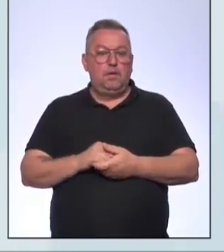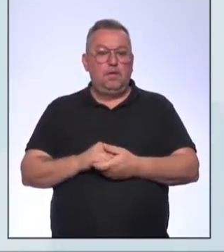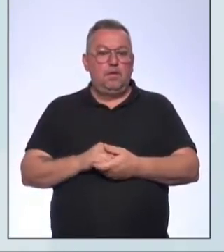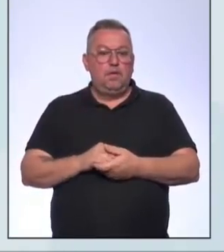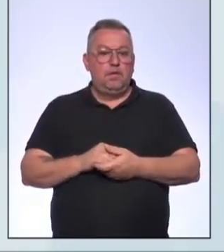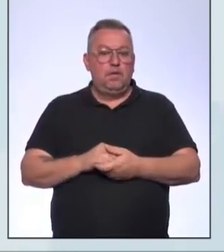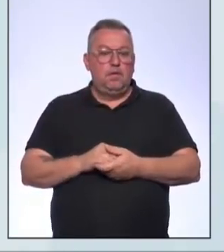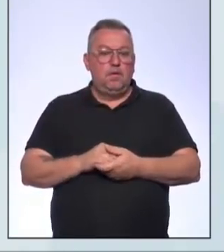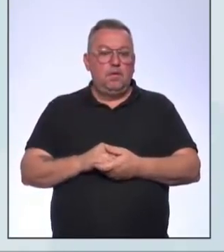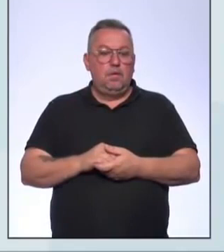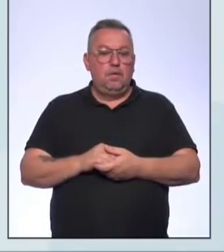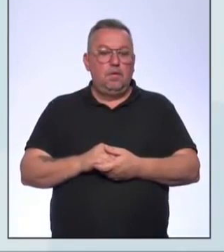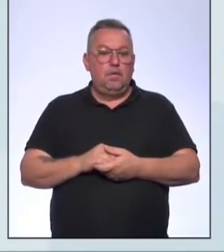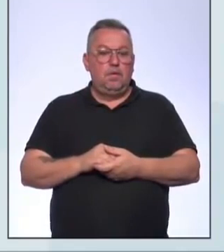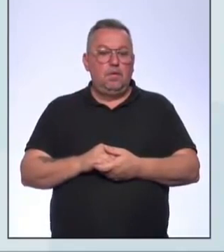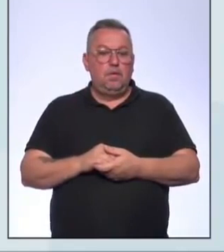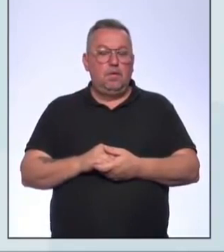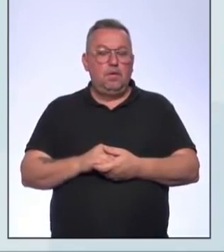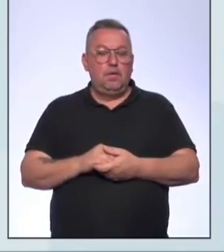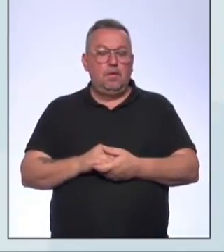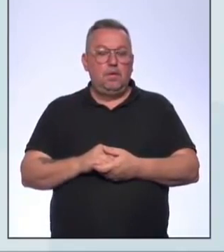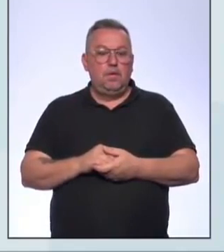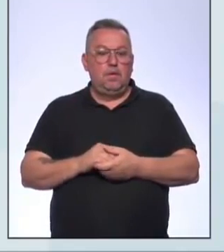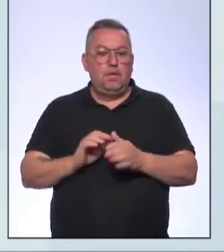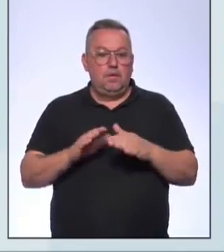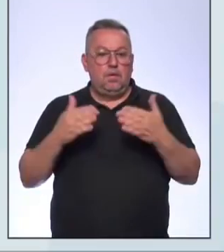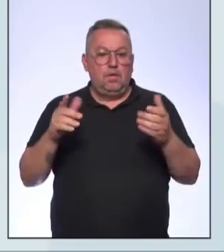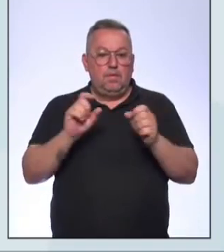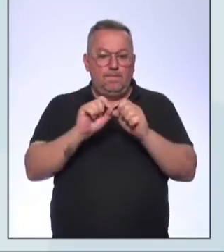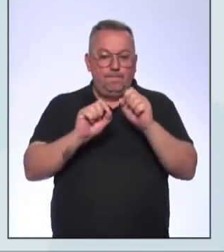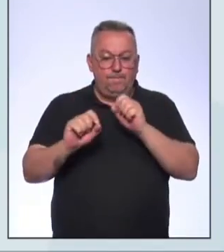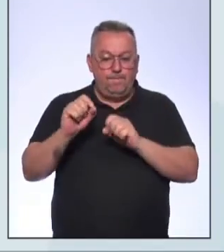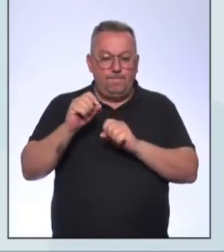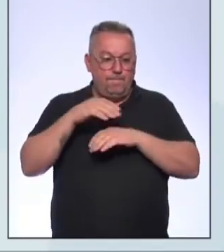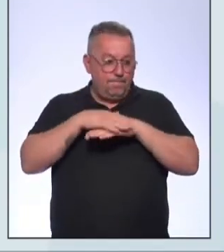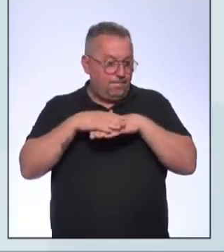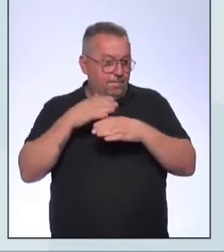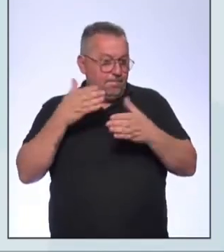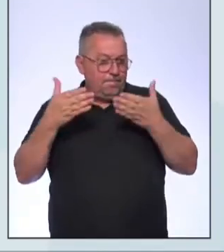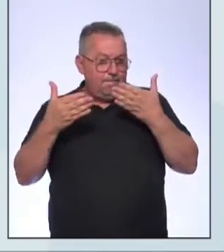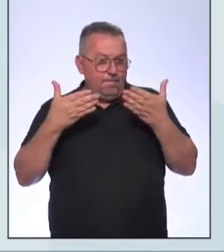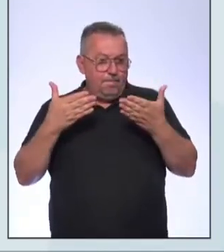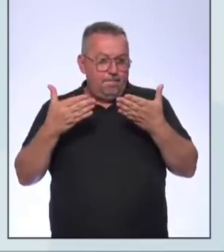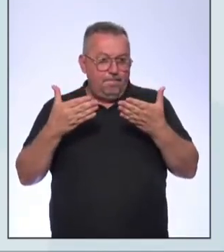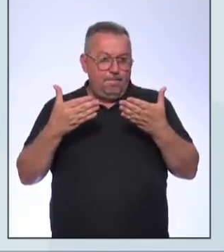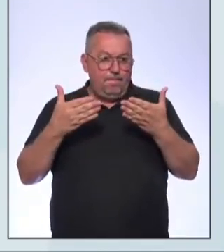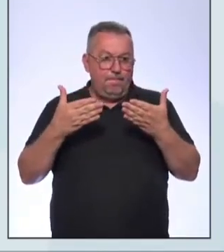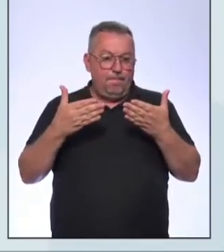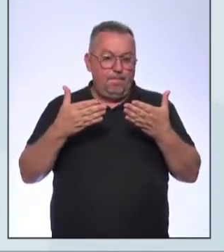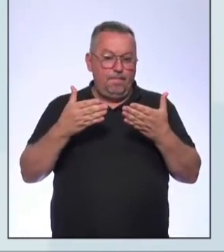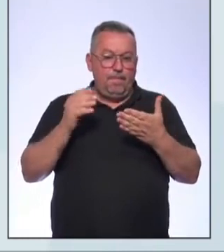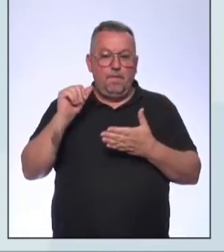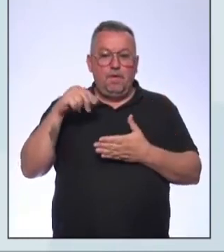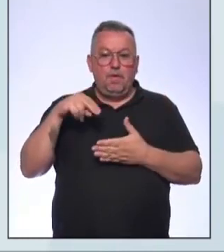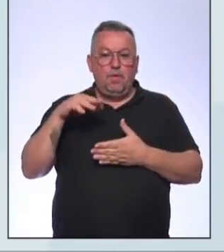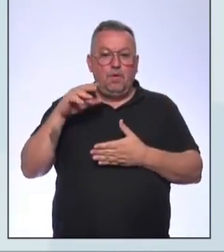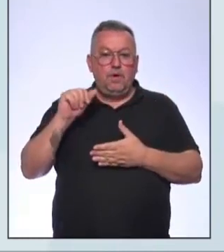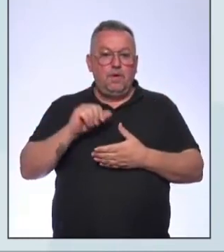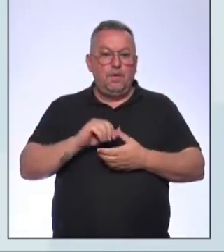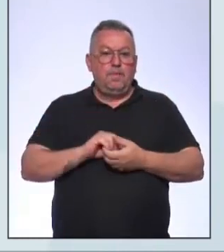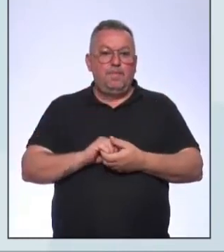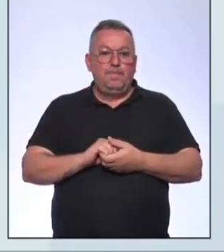certo? Então, vamos lá. Então, vamos fazer esse diálogo aqui com o professor Antônia. Então, Antônia, what's